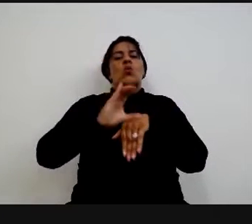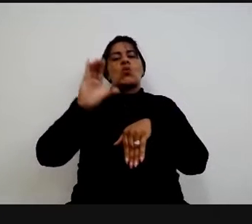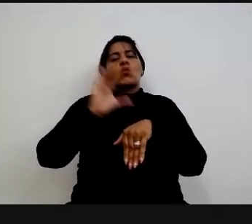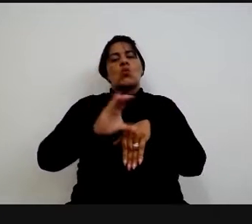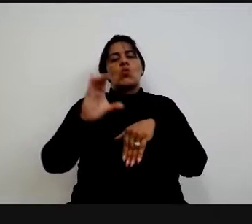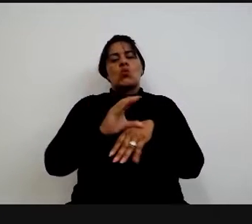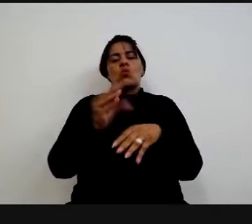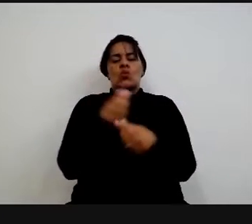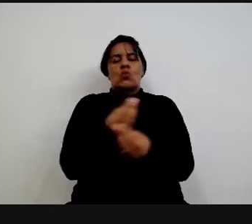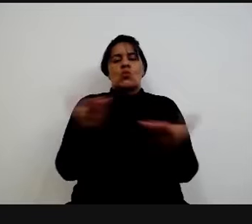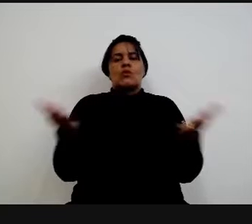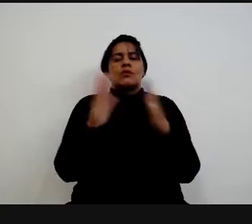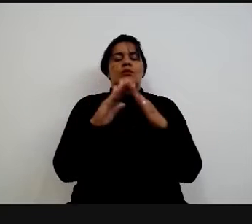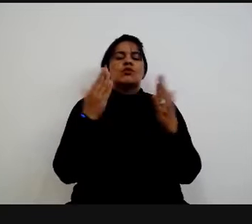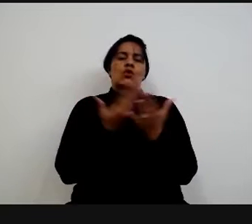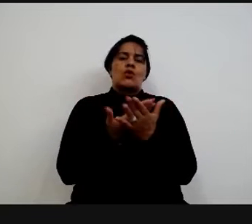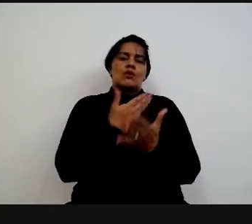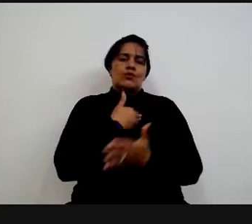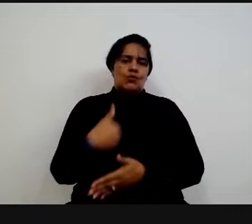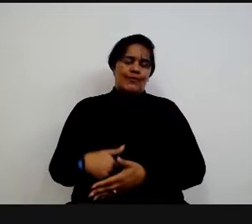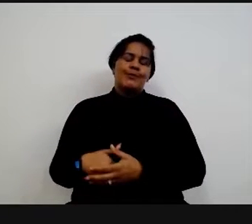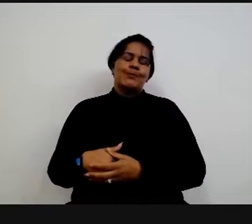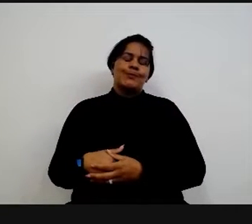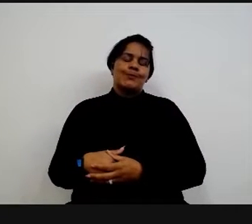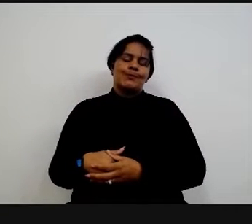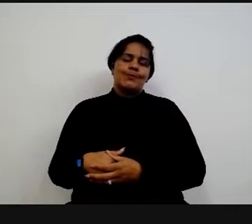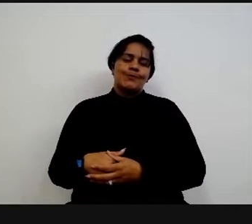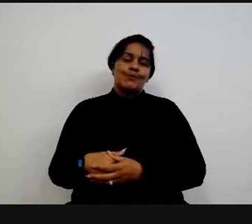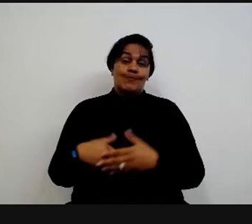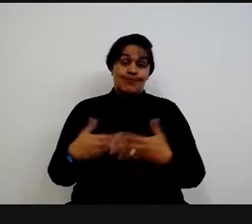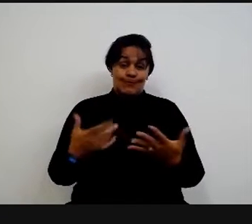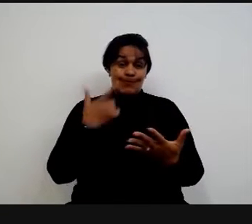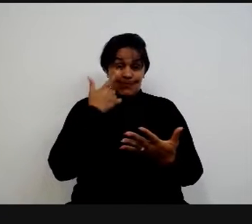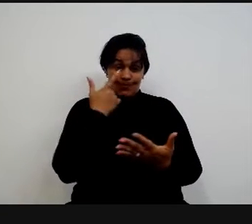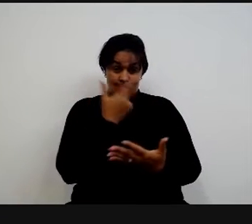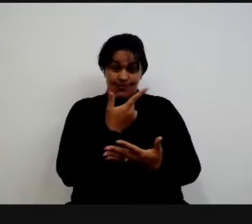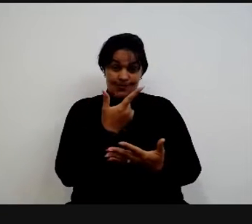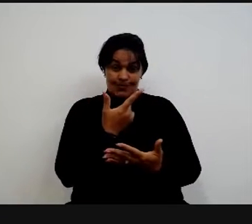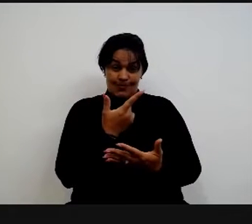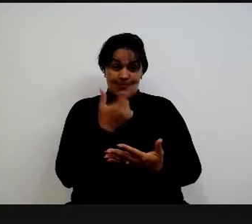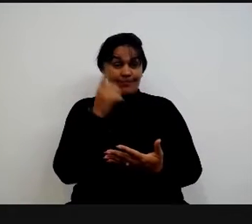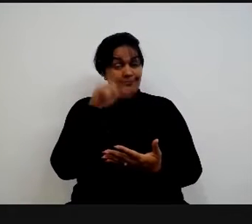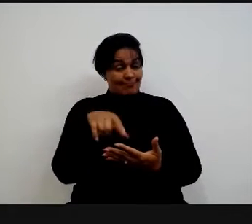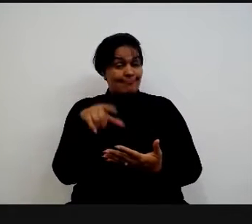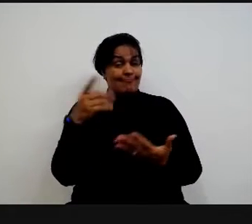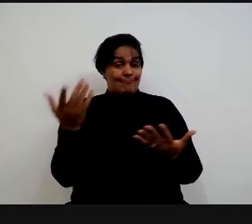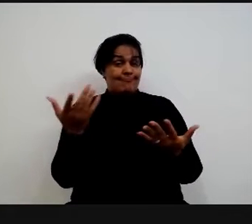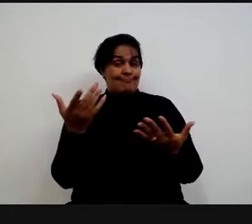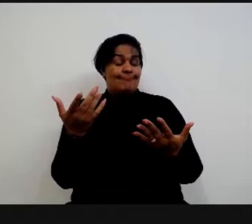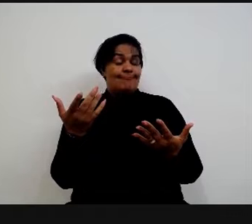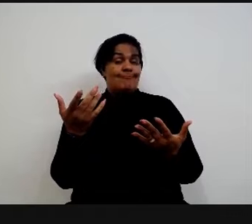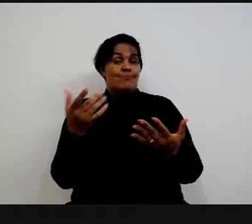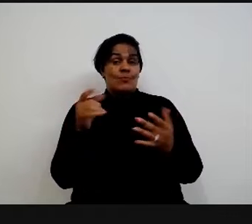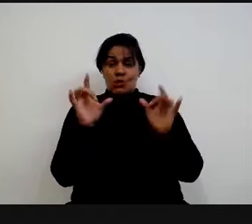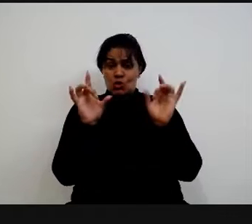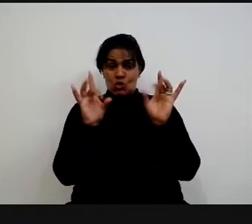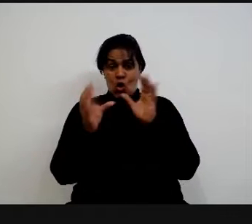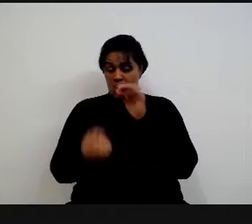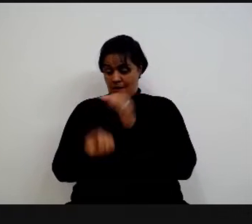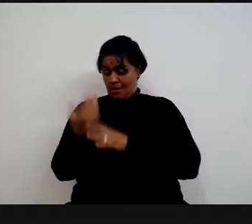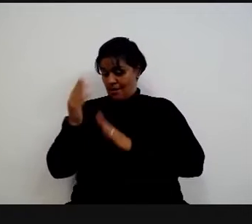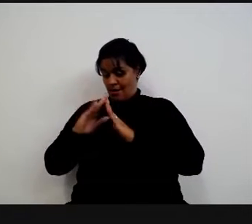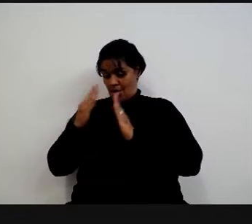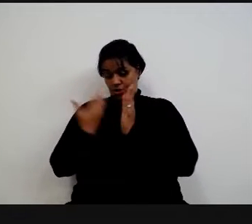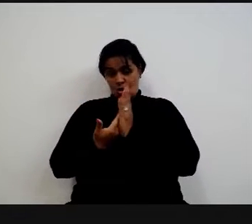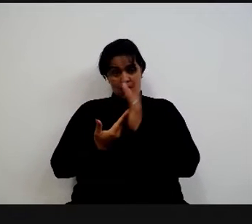cursos oferecidos pelas escolas de governo. Veja que nível de detalhe chegou o Constituinte nisso aí. Não basta criar